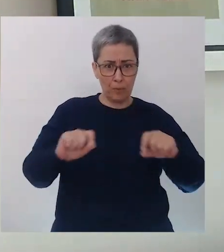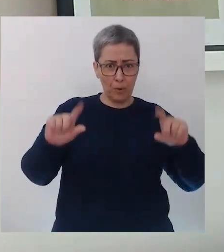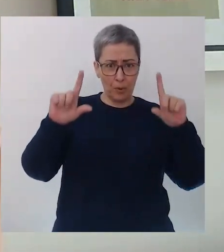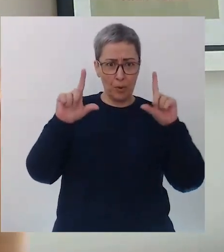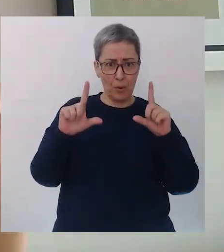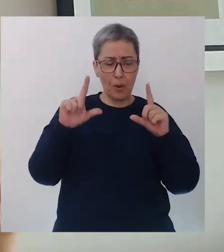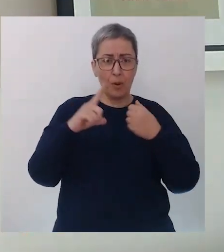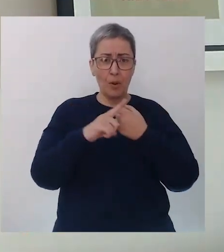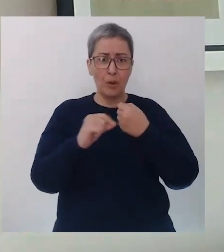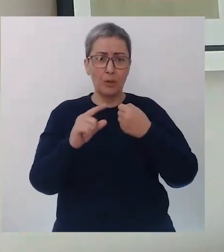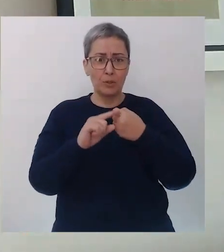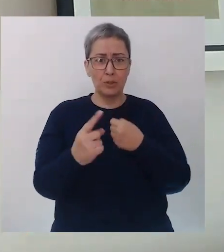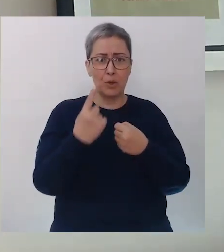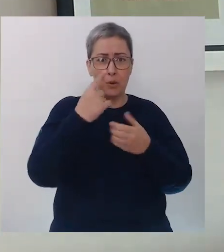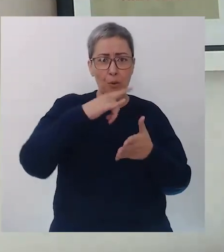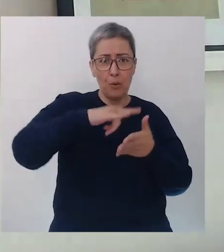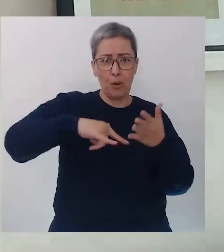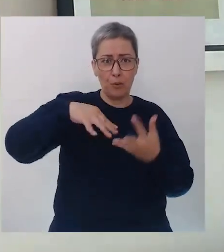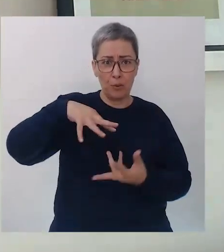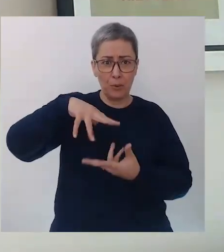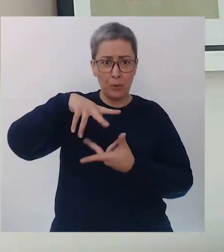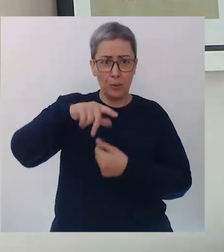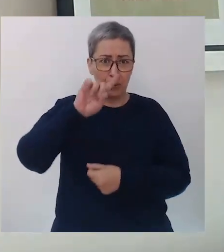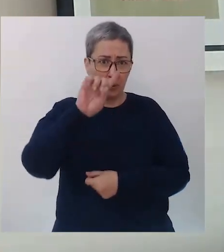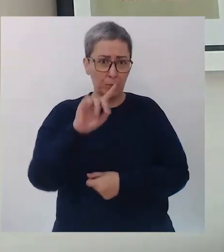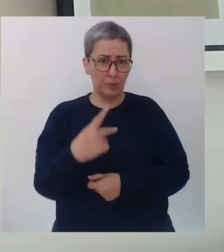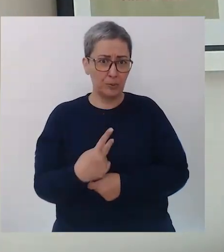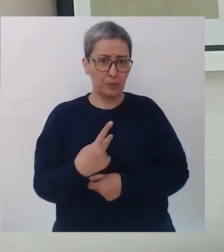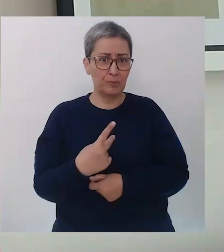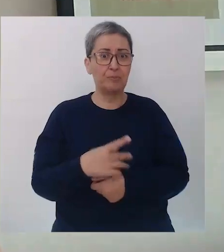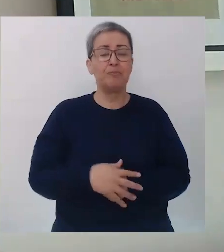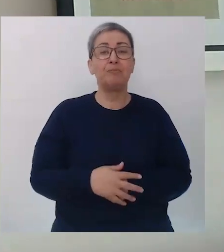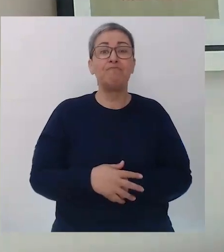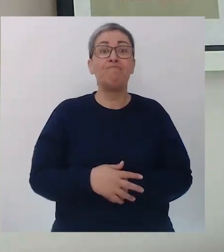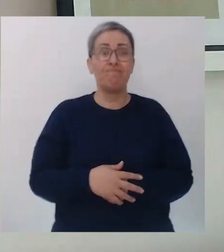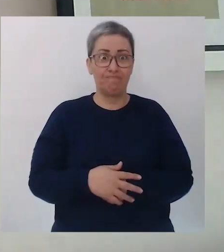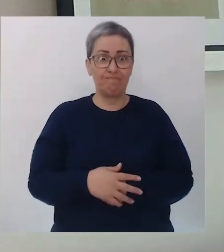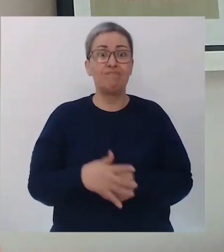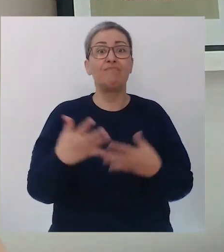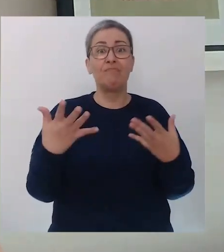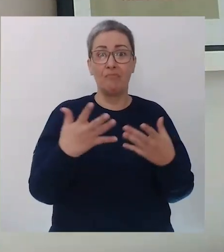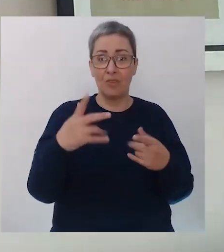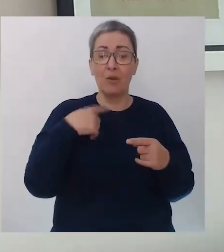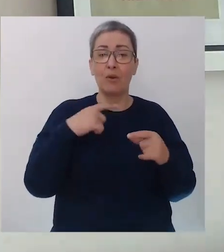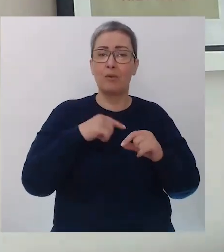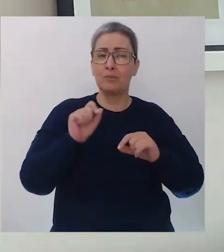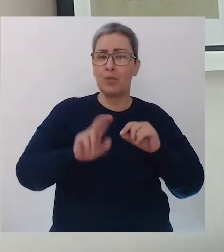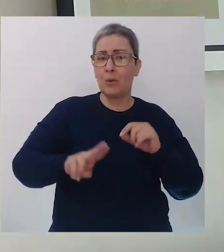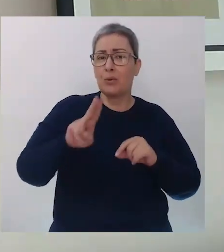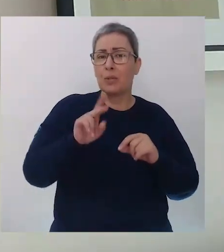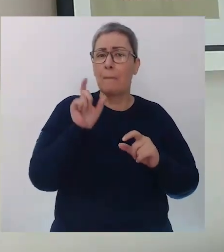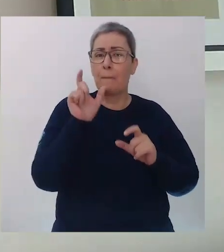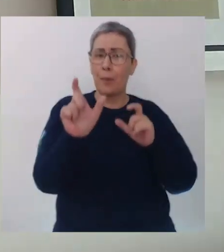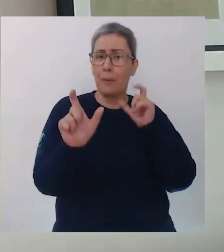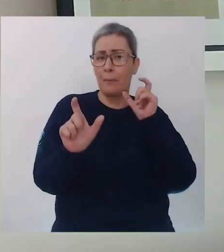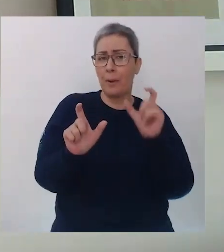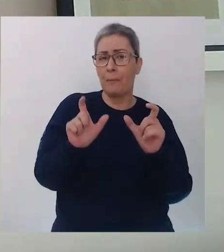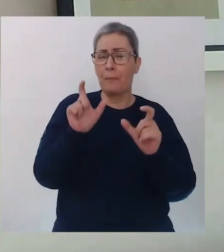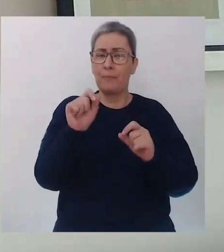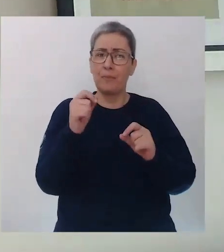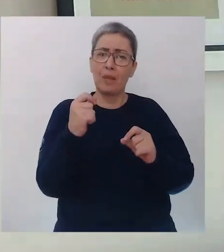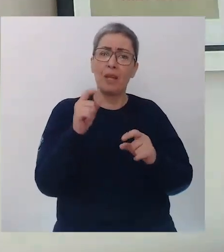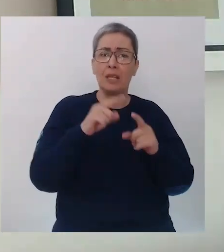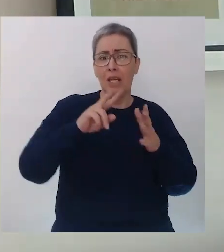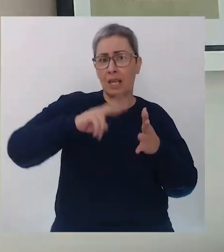1º, eu até coloquei na tela para vocês, no artigo 1º da Declaração Universal dos Direitos Humanos. A gente trabalhou